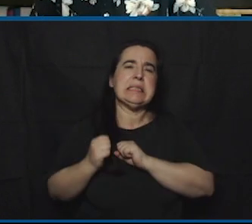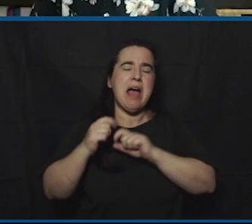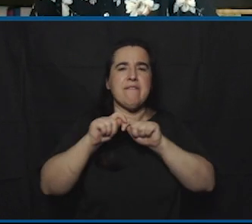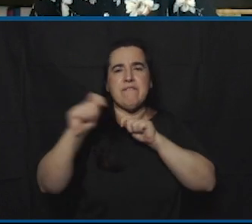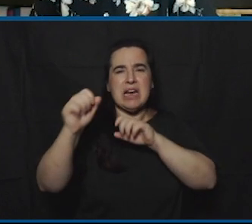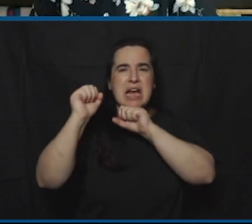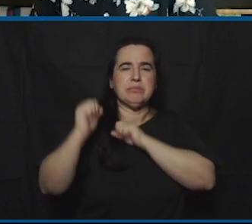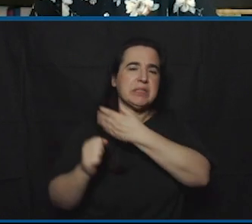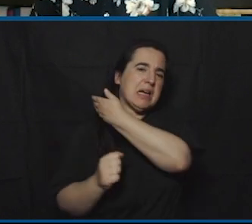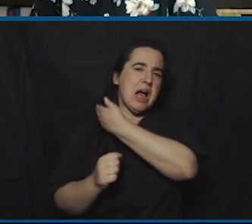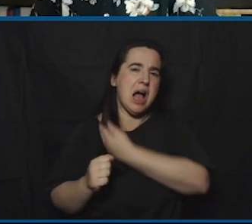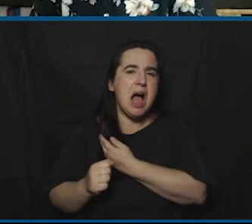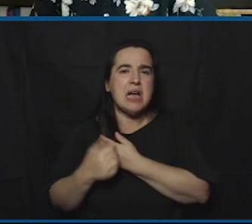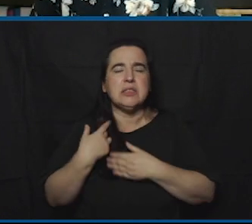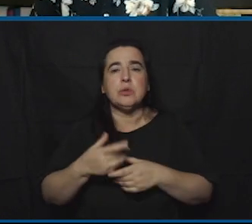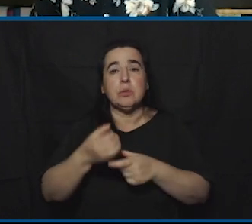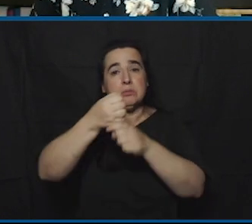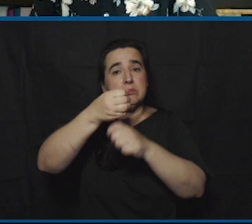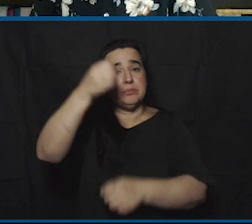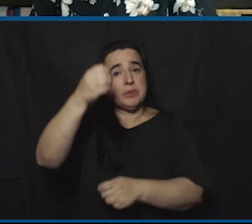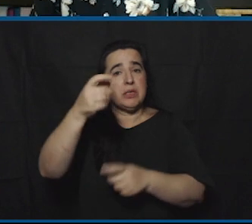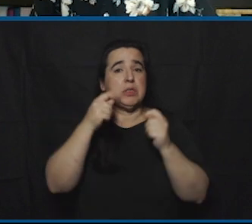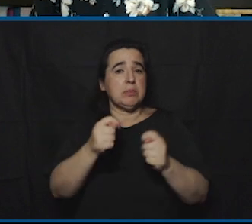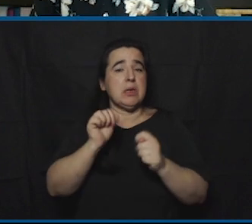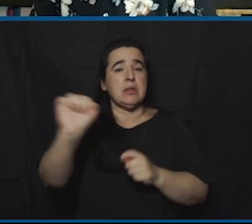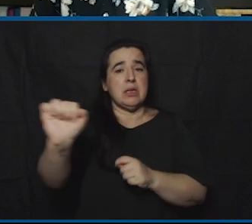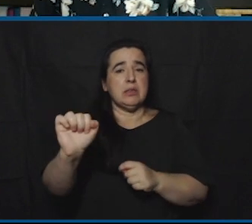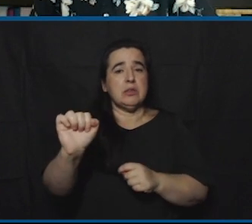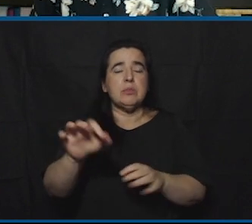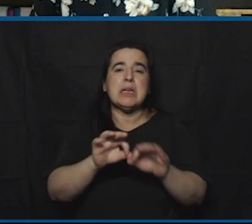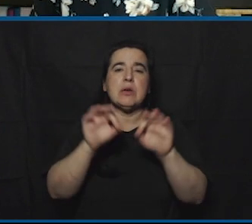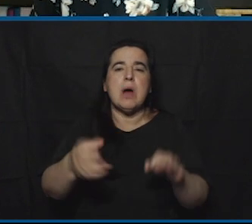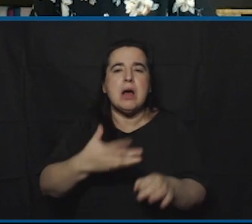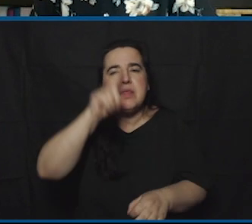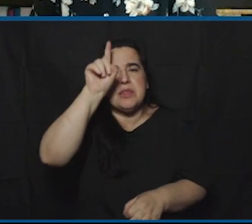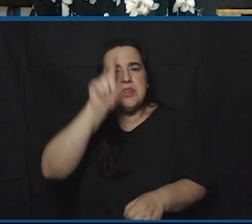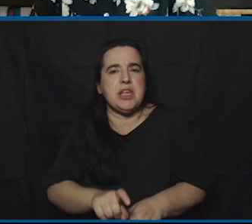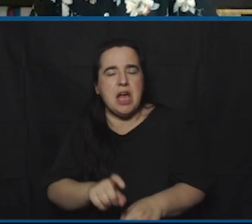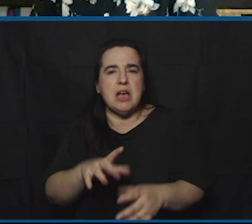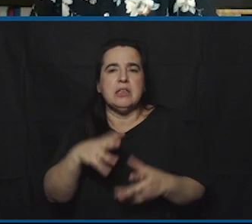ombros e o cetro do seu opressor, como no dia da derrota dos midianitas. Aqui